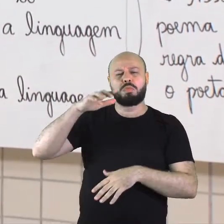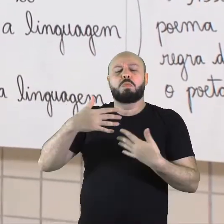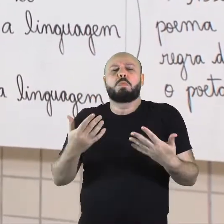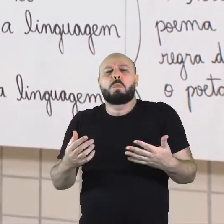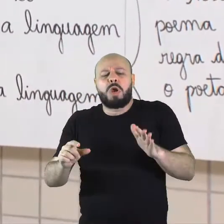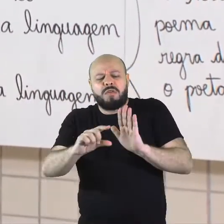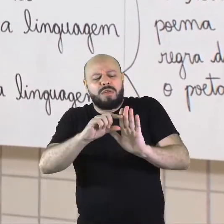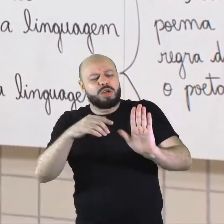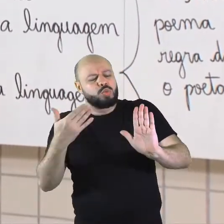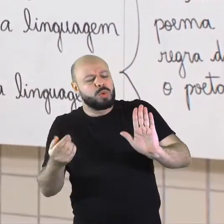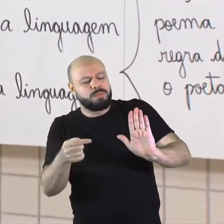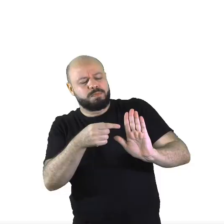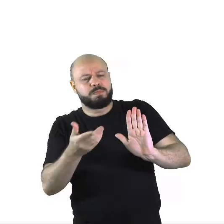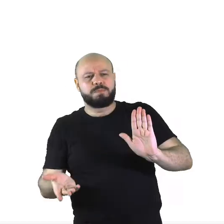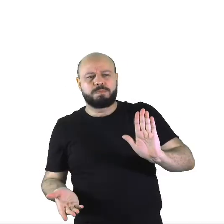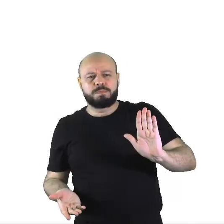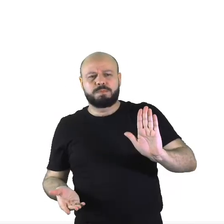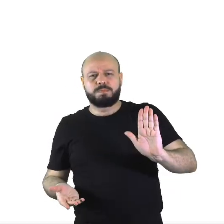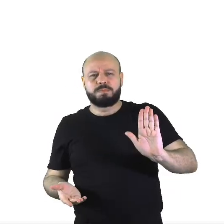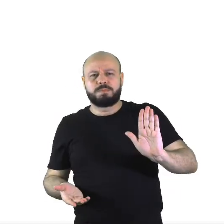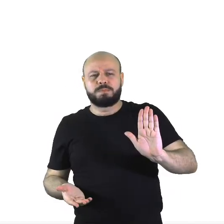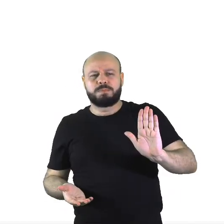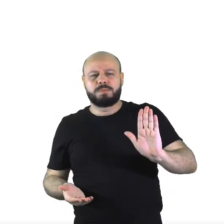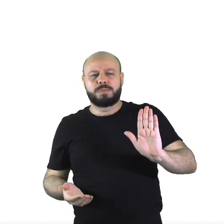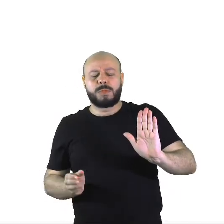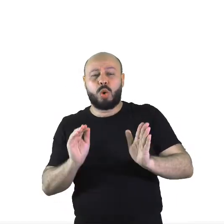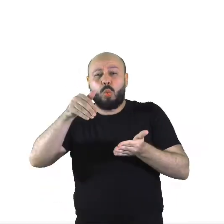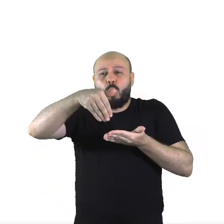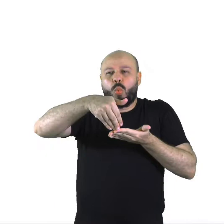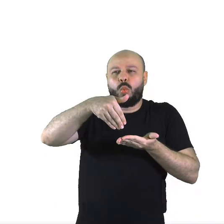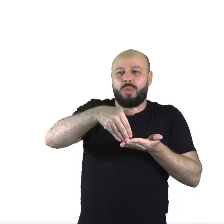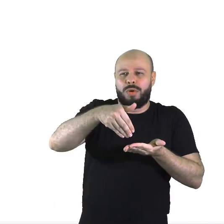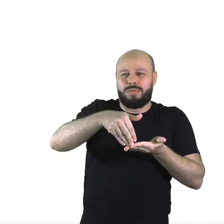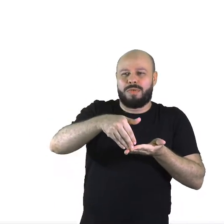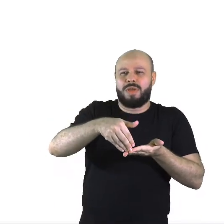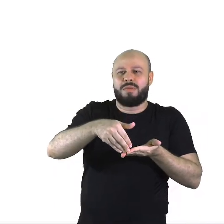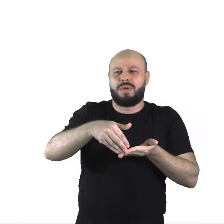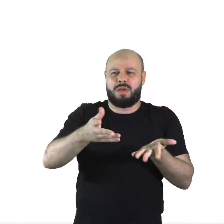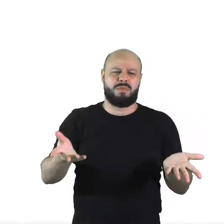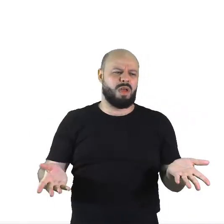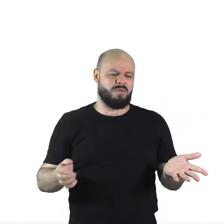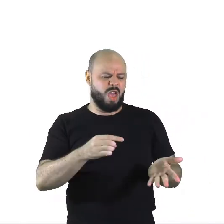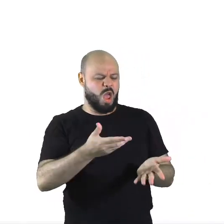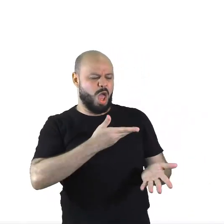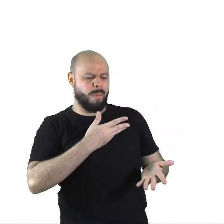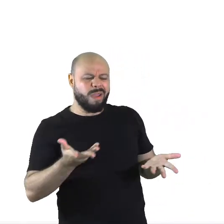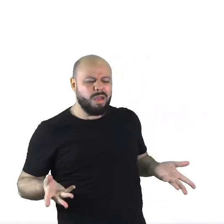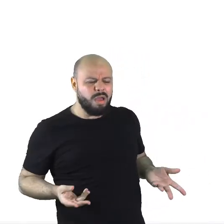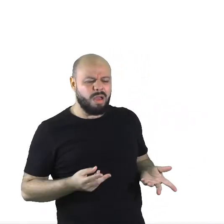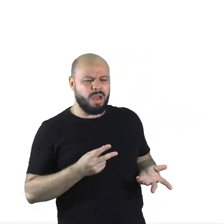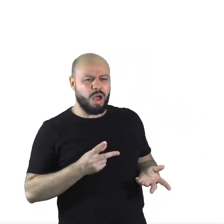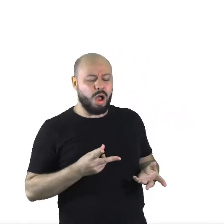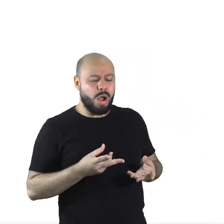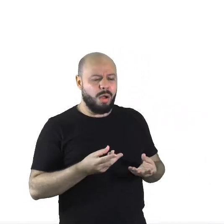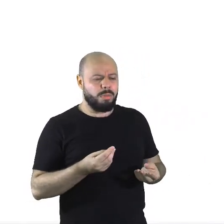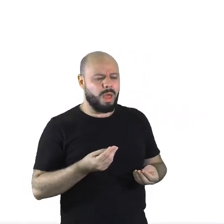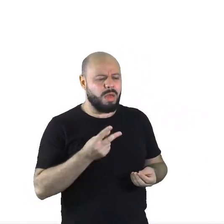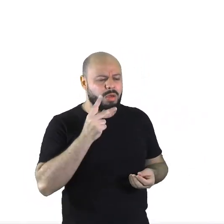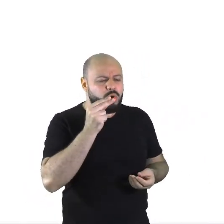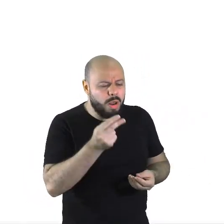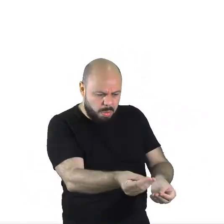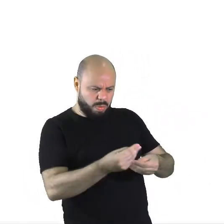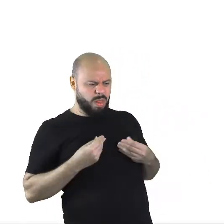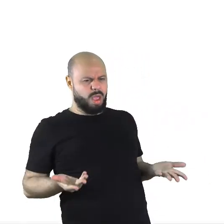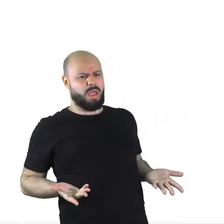verso? O último verso, né, quando ele fala lá assim, ó, deixa disso, camarada, me dá um cigarro, precisamente